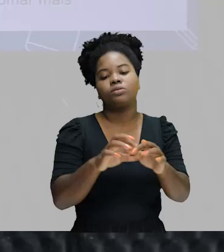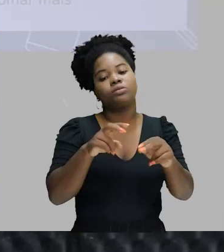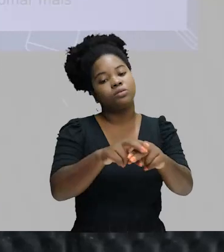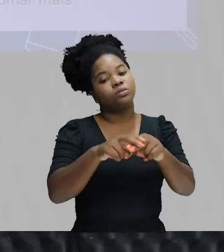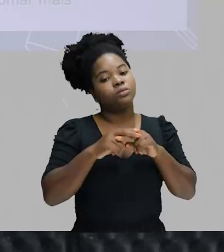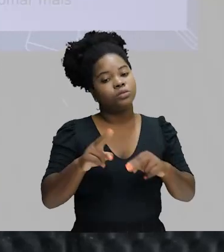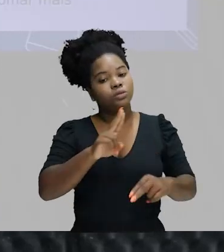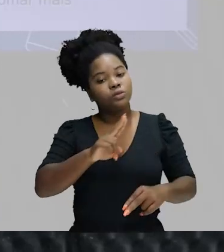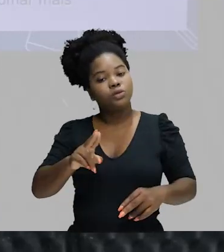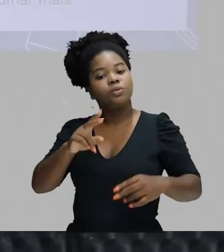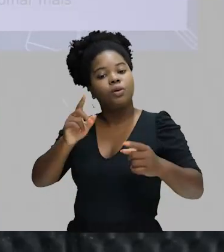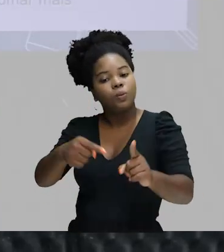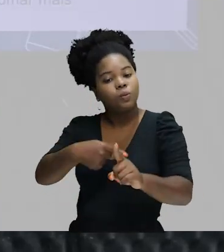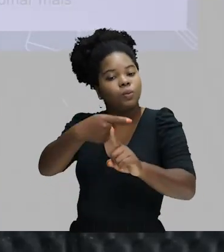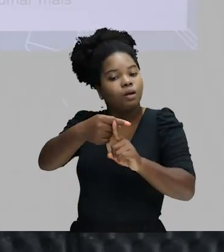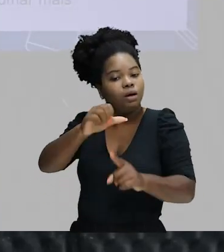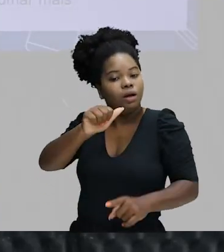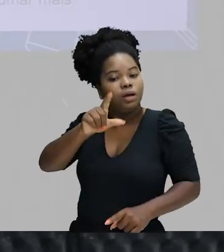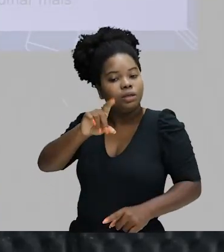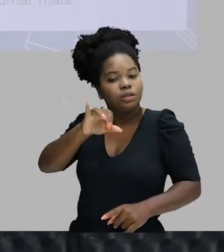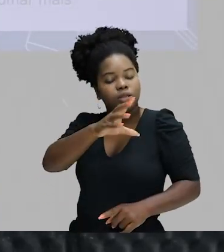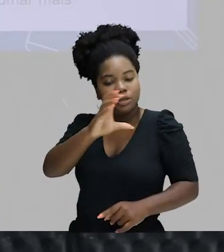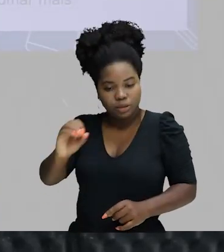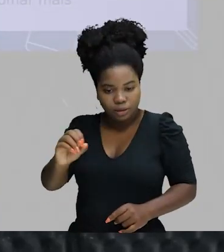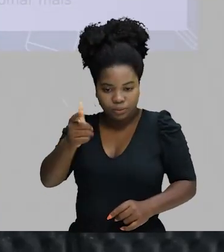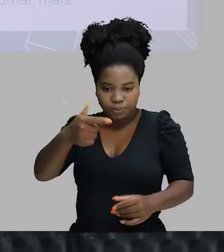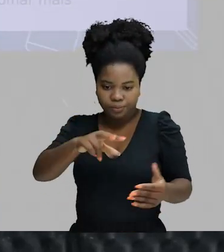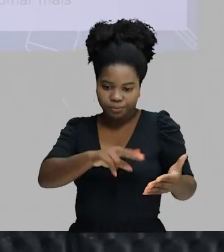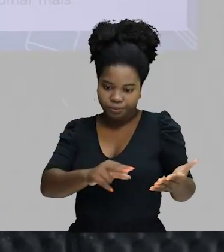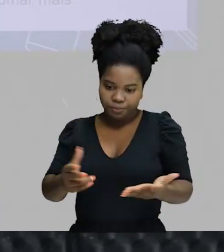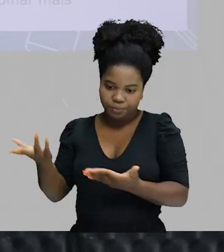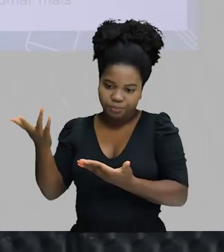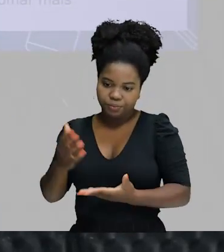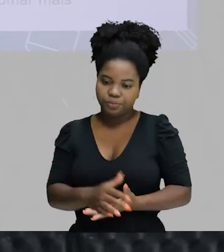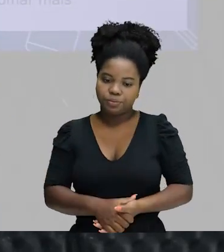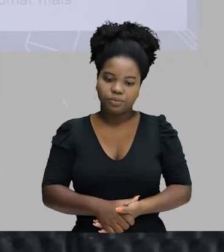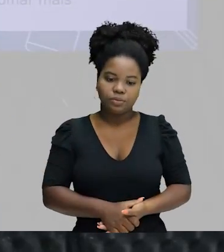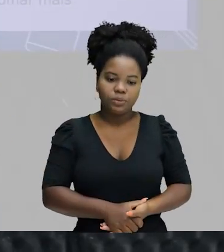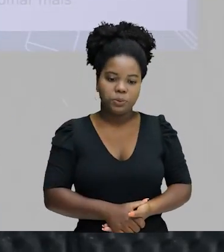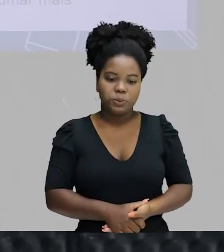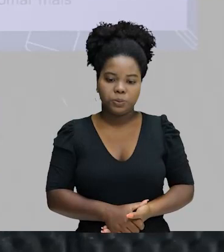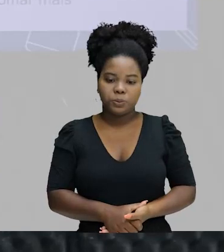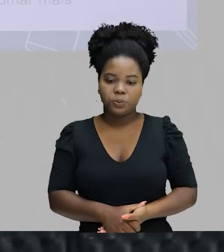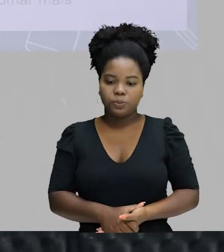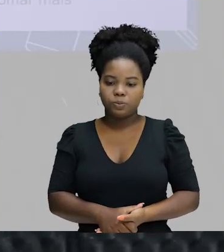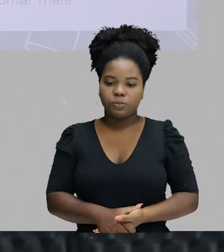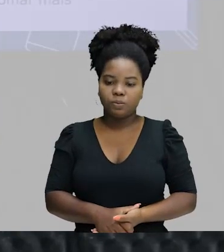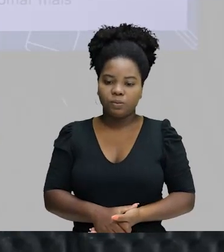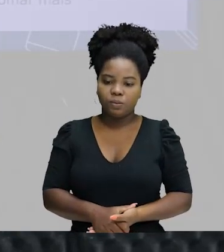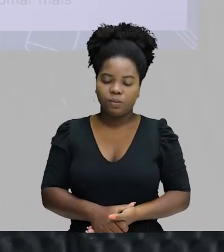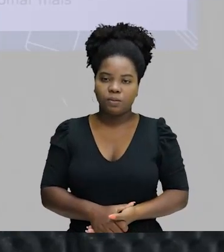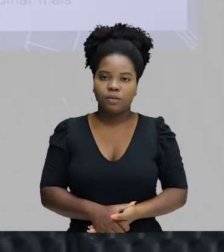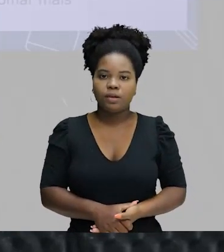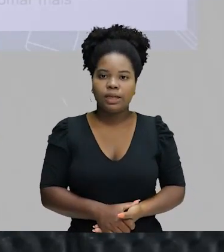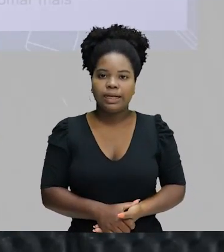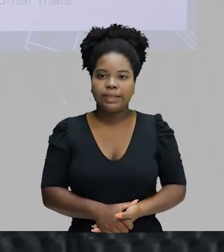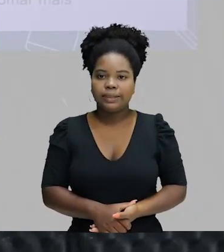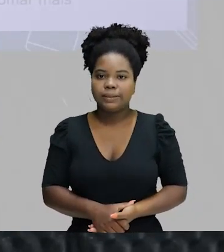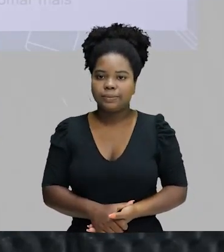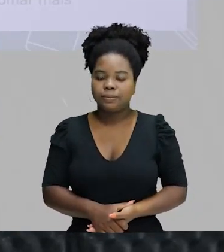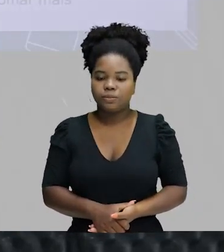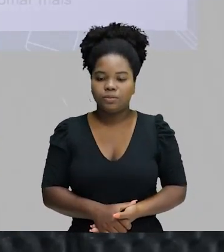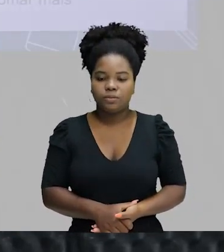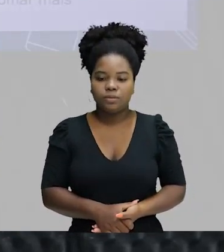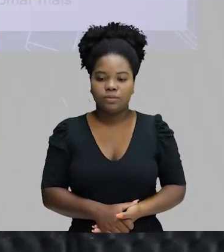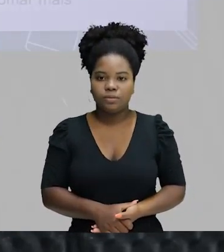de adição, né? O ponto de partida para as reações de adição é a quebra da ligação dupla